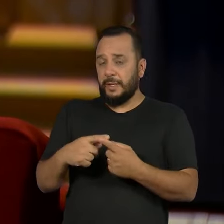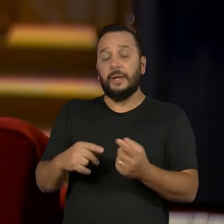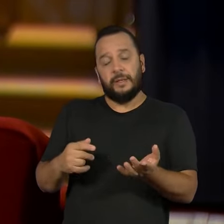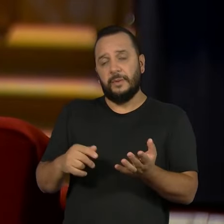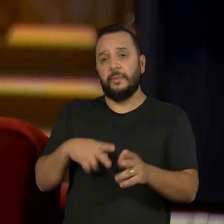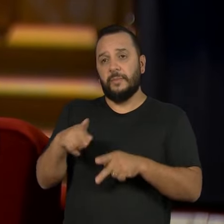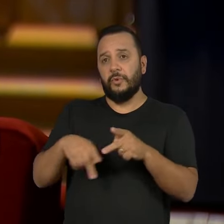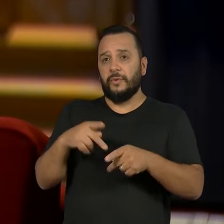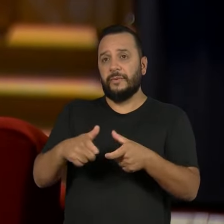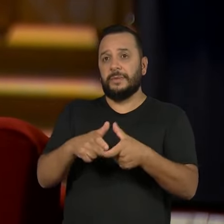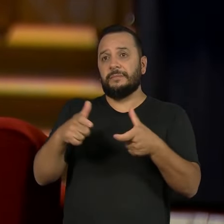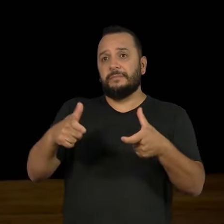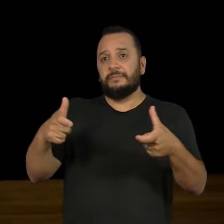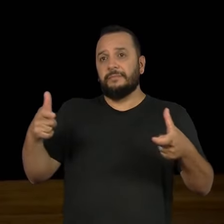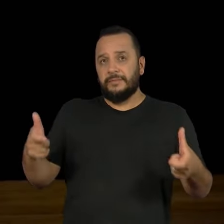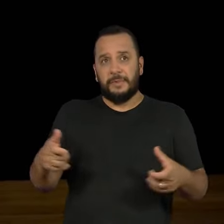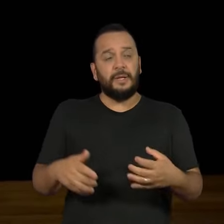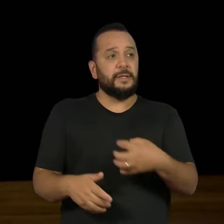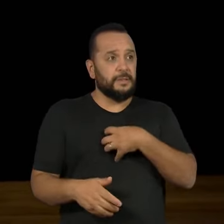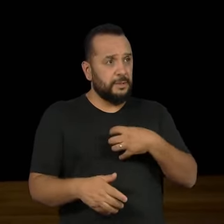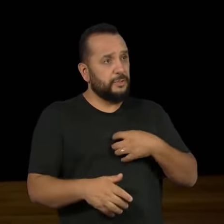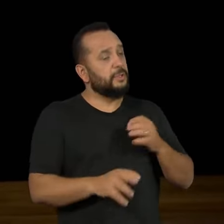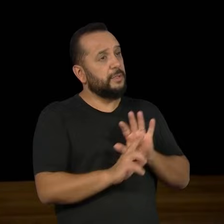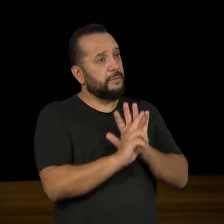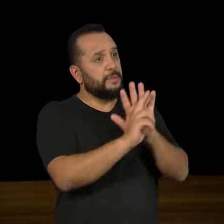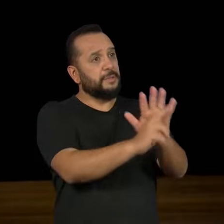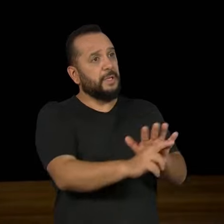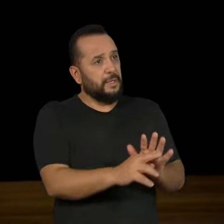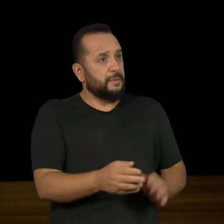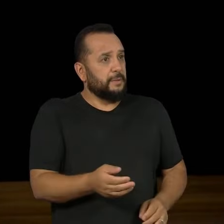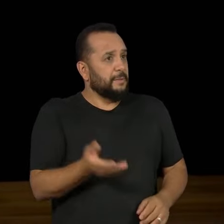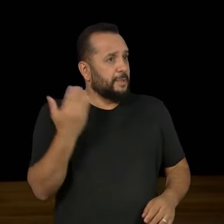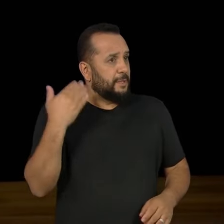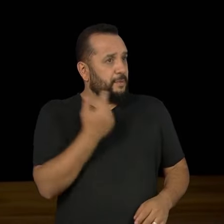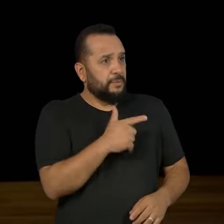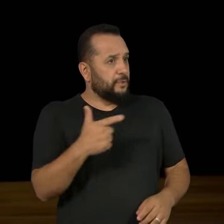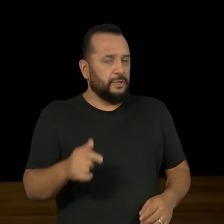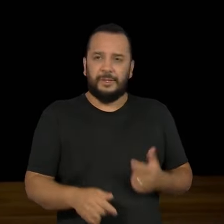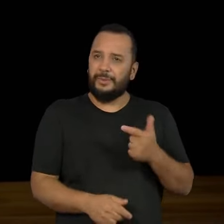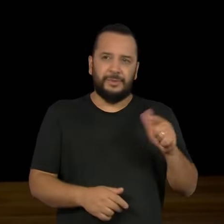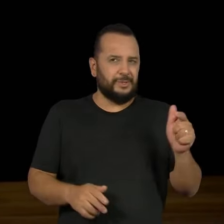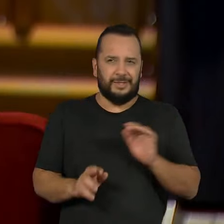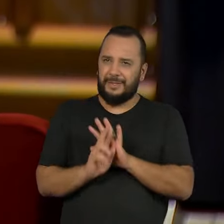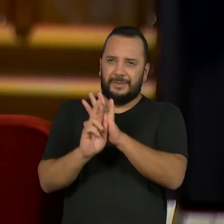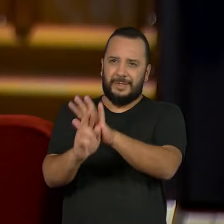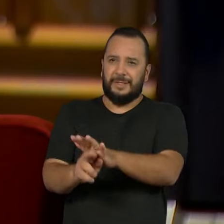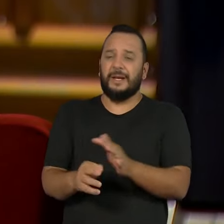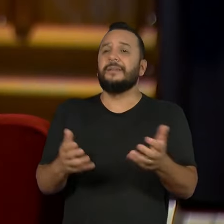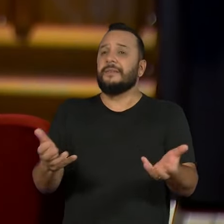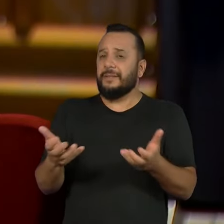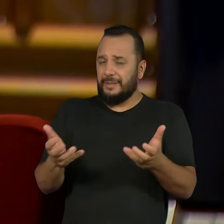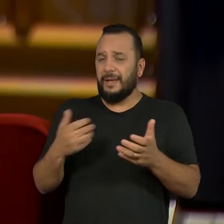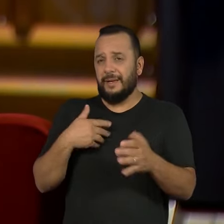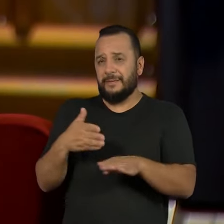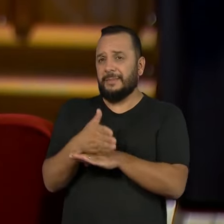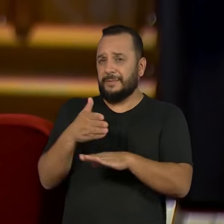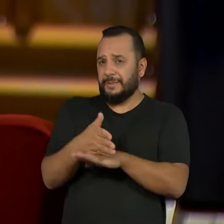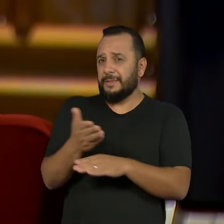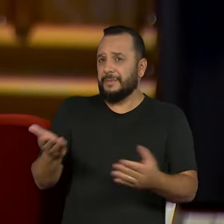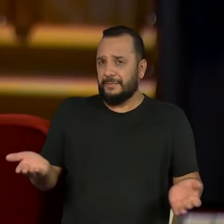cresce e que quer que não se sentia representado não estava mesmo e não estava e quer e busca